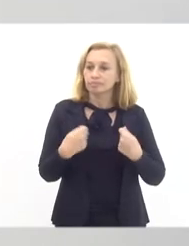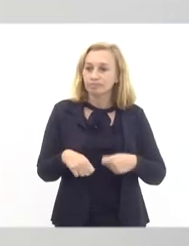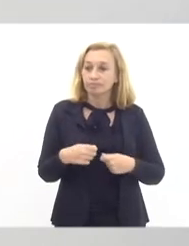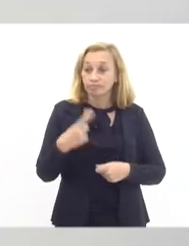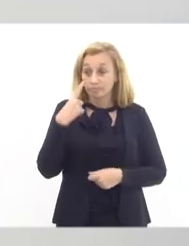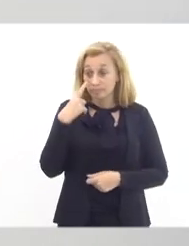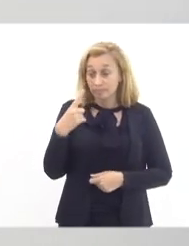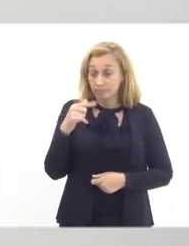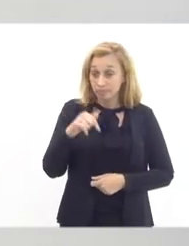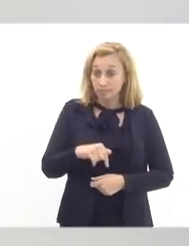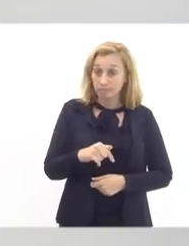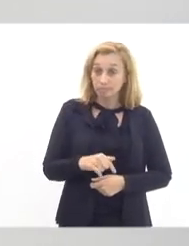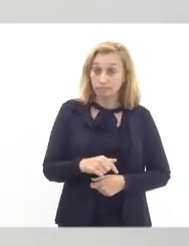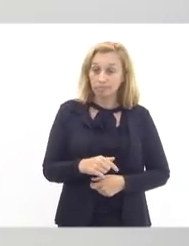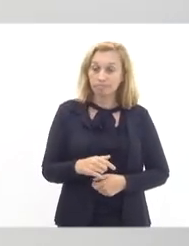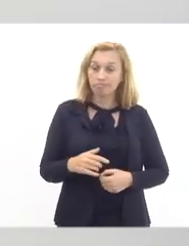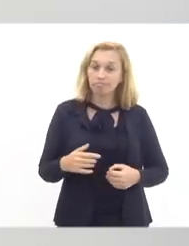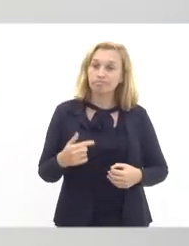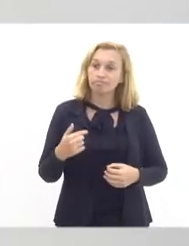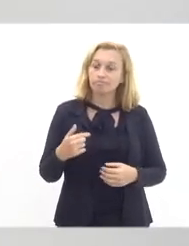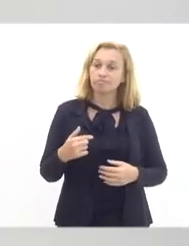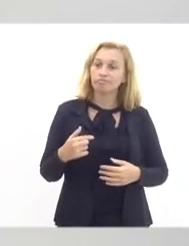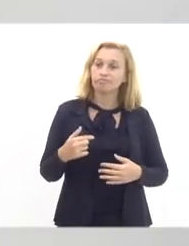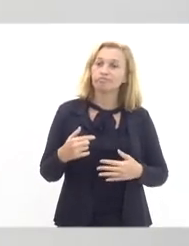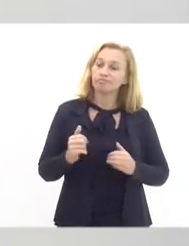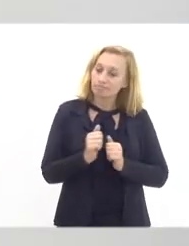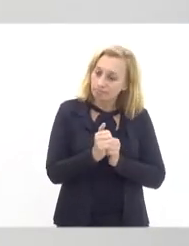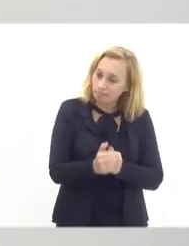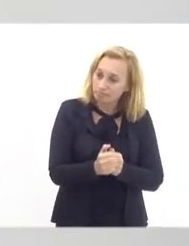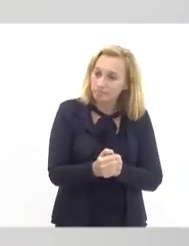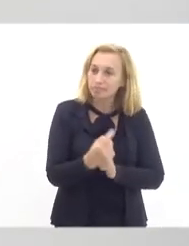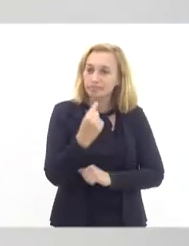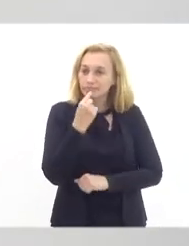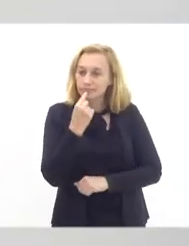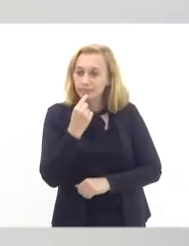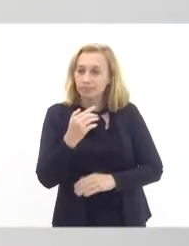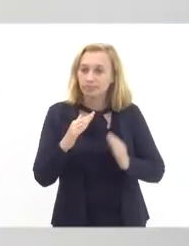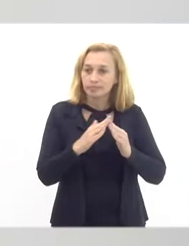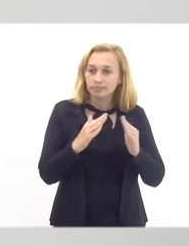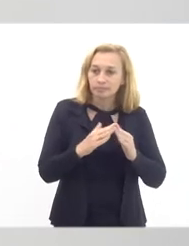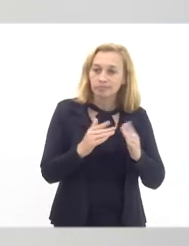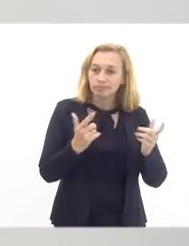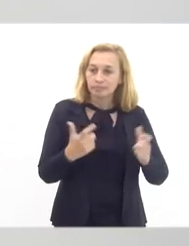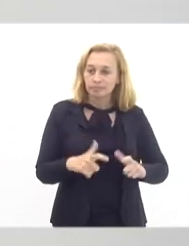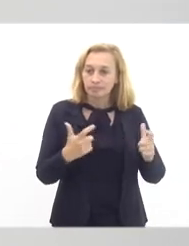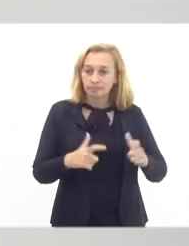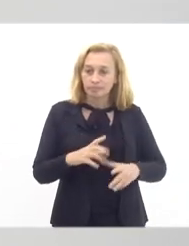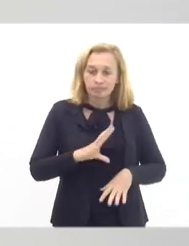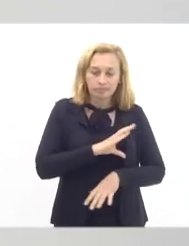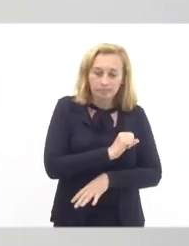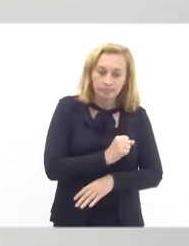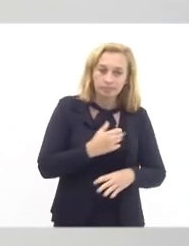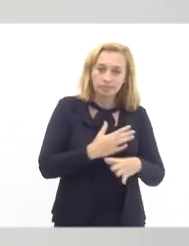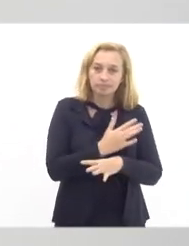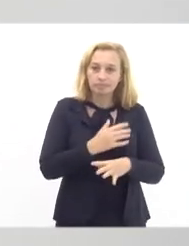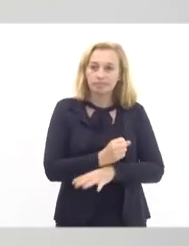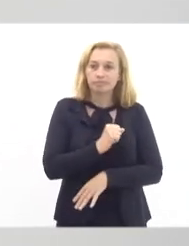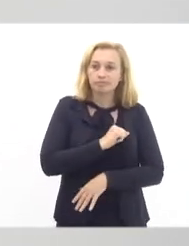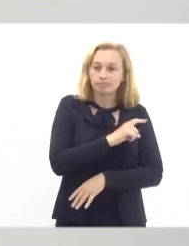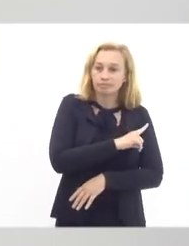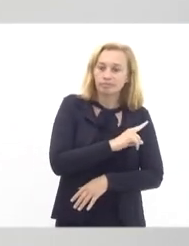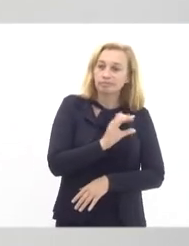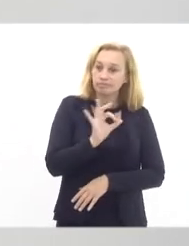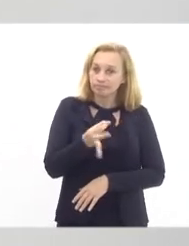eu estou vendo aqui. Fiz questão de vir, quero acompanhar de perto, sou morador do bairro, amo minha cidade de São Gonçalo, e